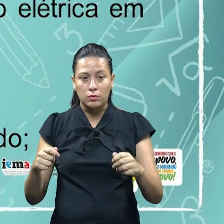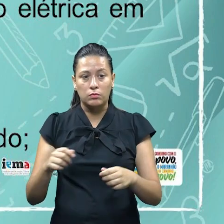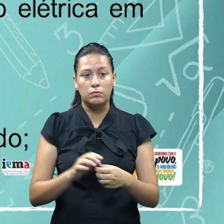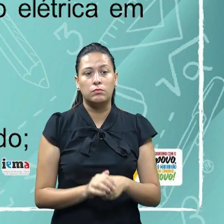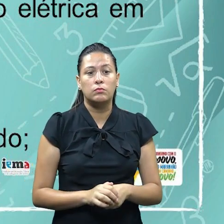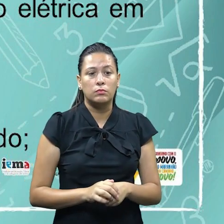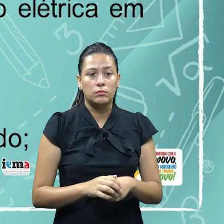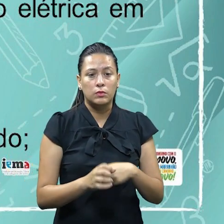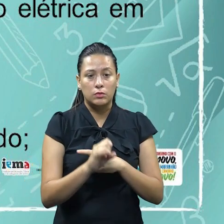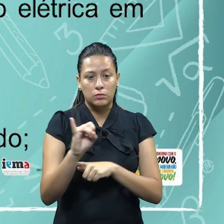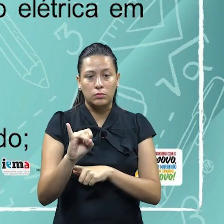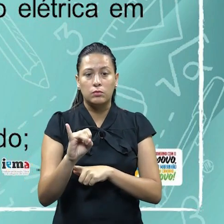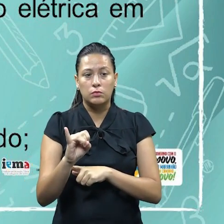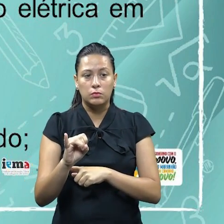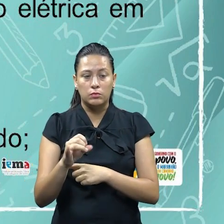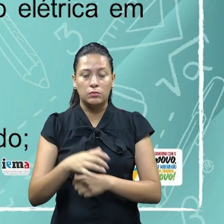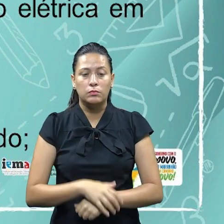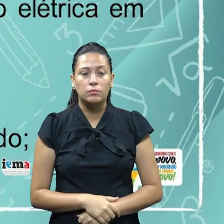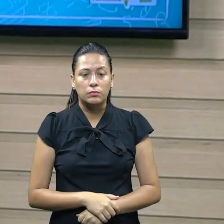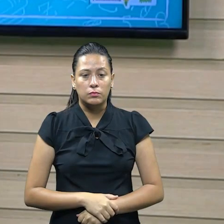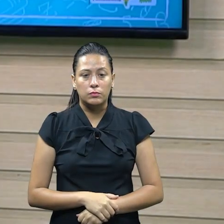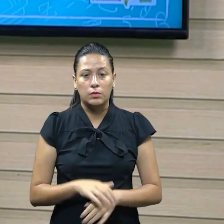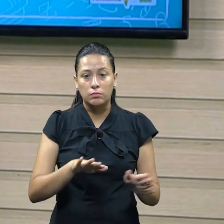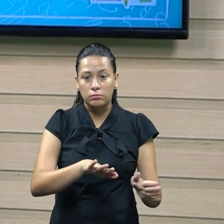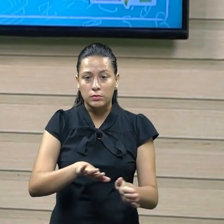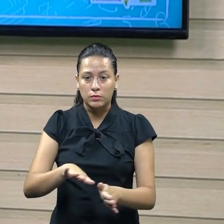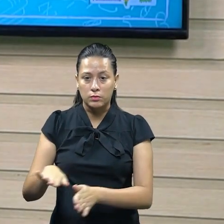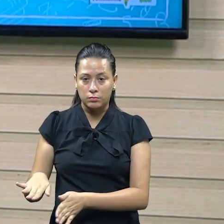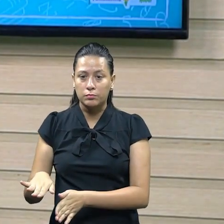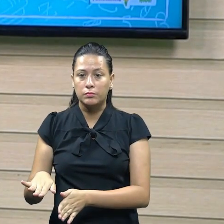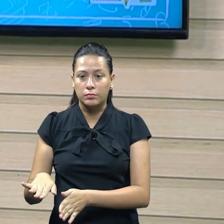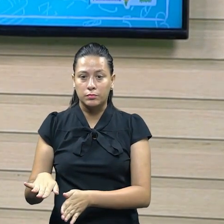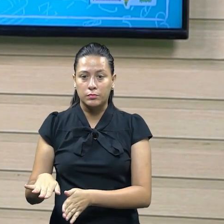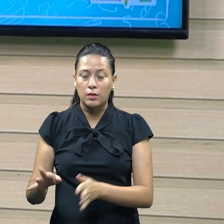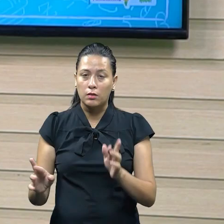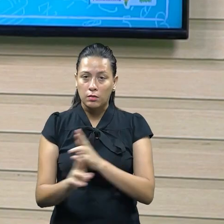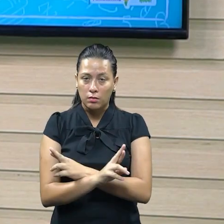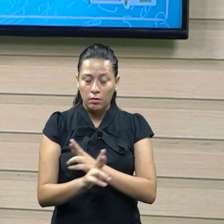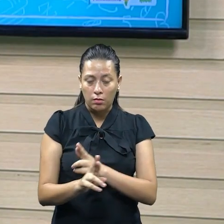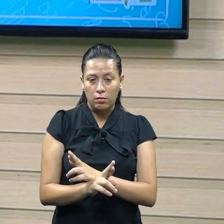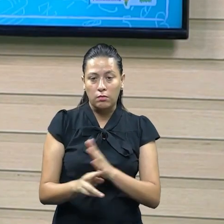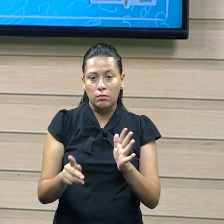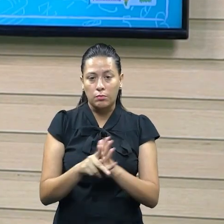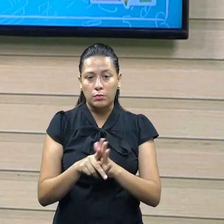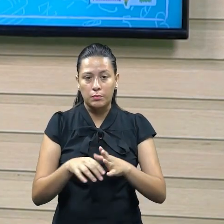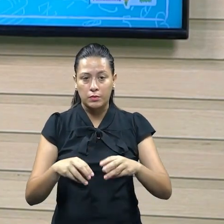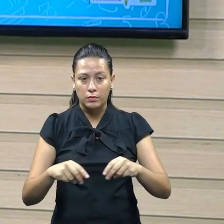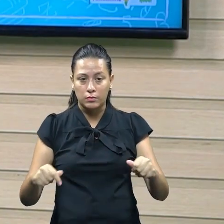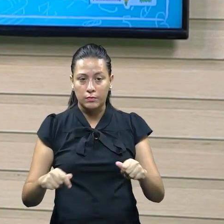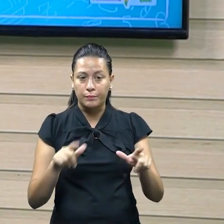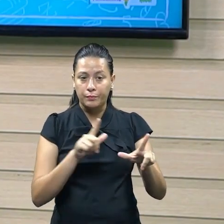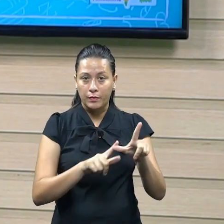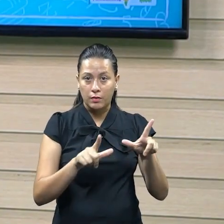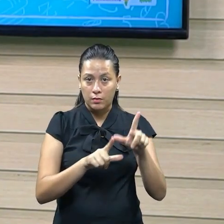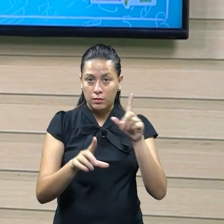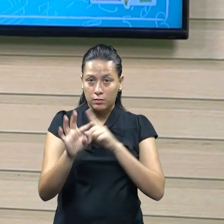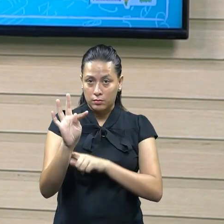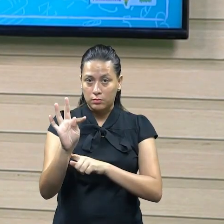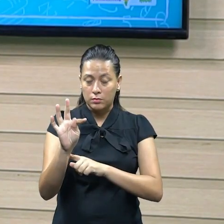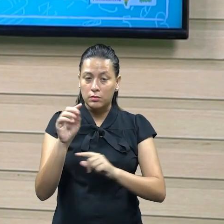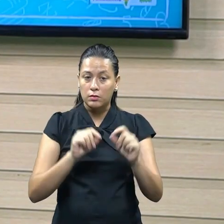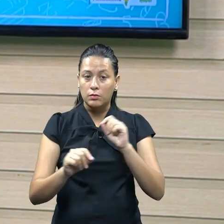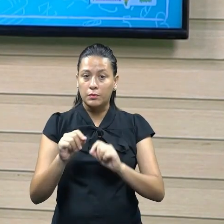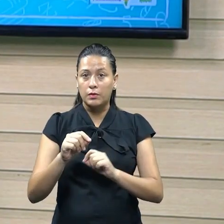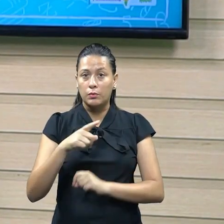partes vivas em relação à terra. Então, um ponto T, a letra T, que é quando estiver